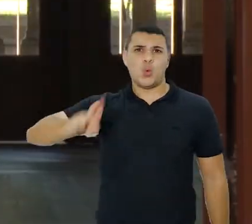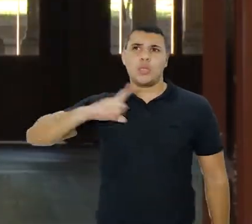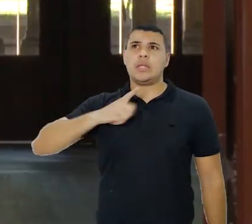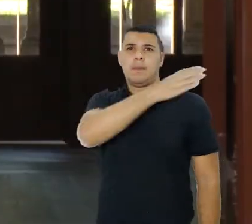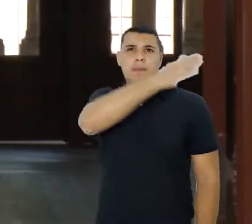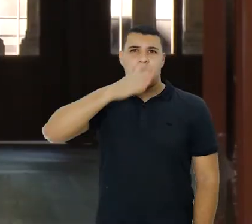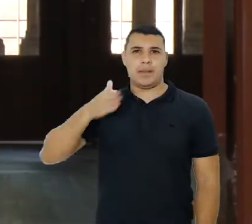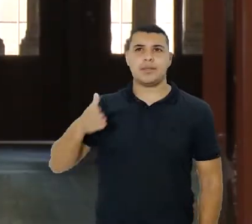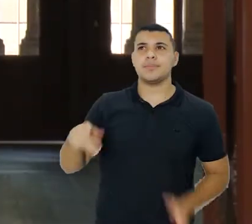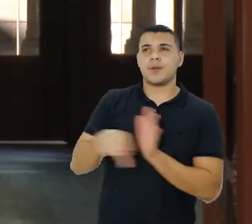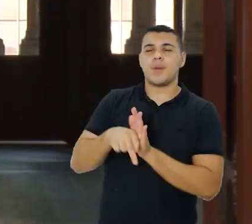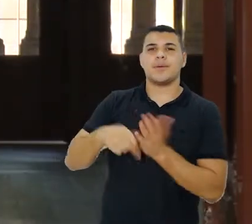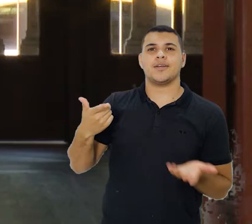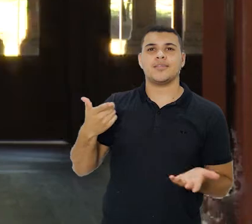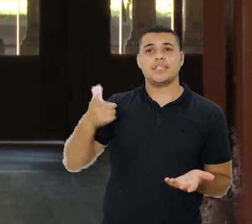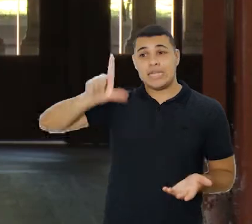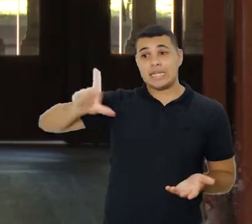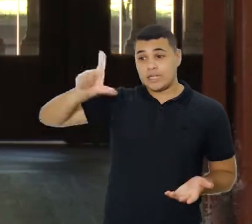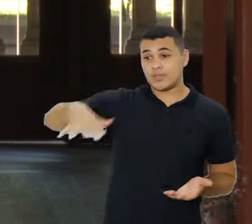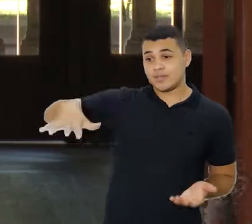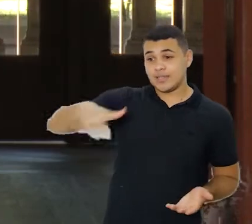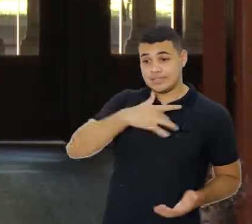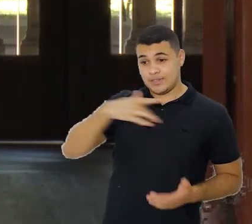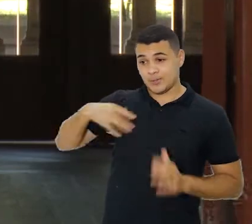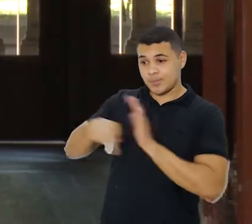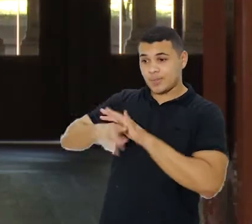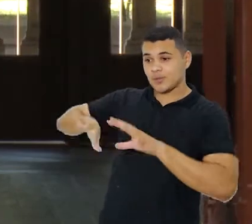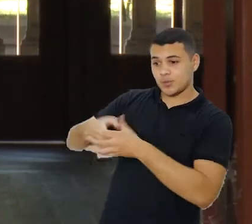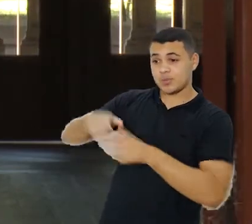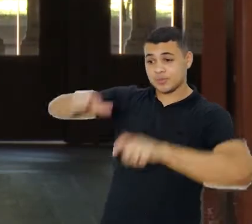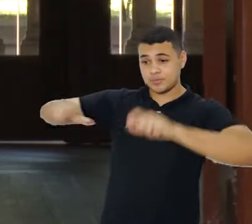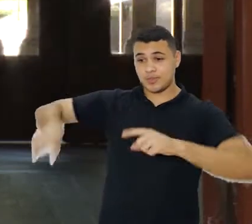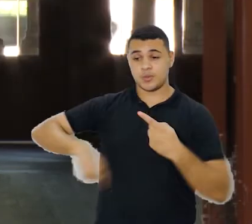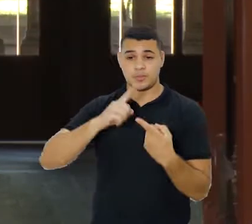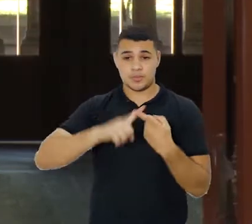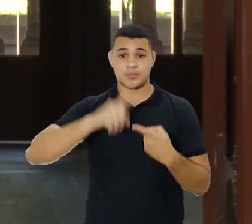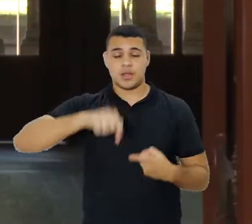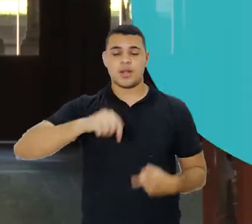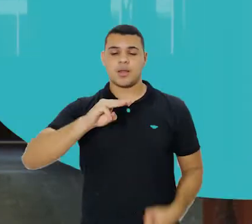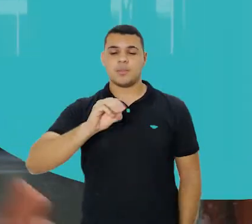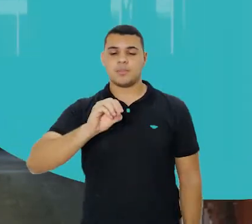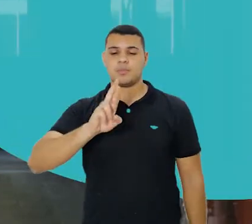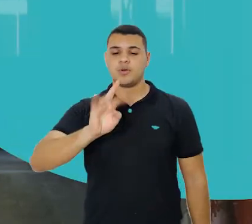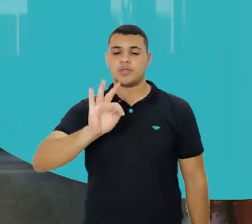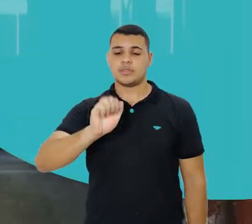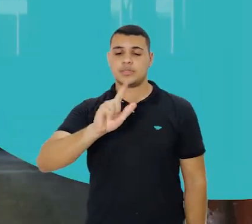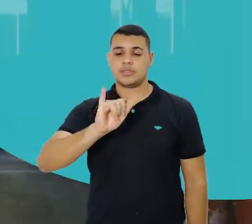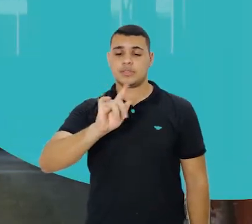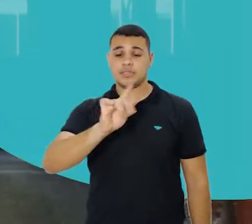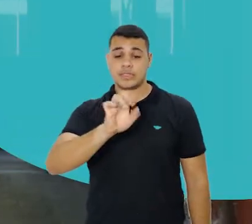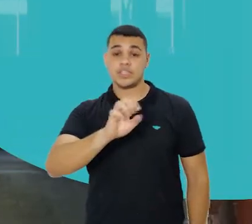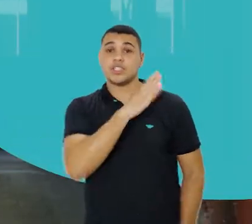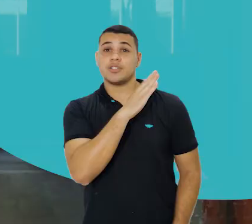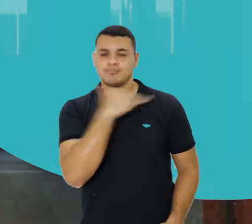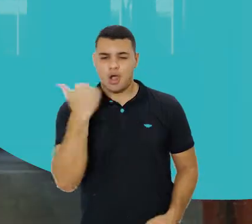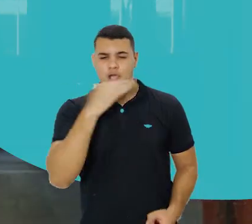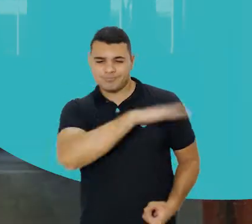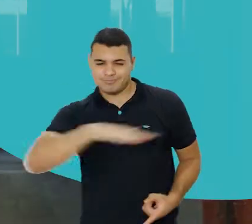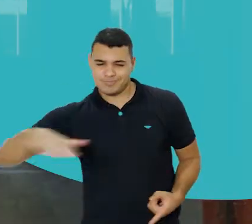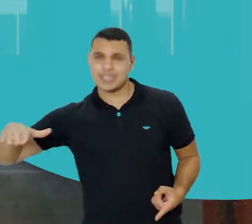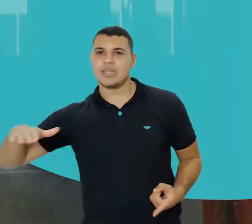comumente utilizados na literatura da saúde coletiva. O primeiro é a mortalidade infantil,